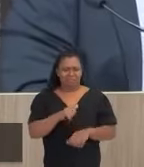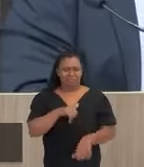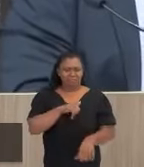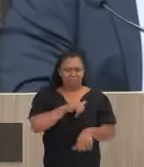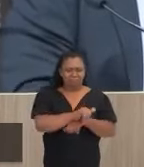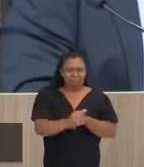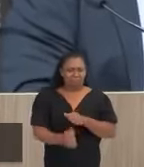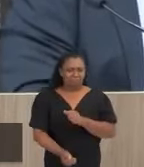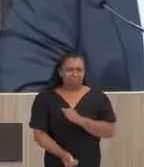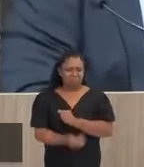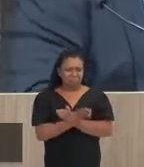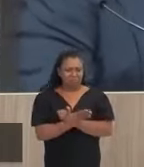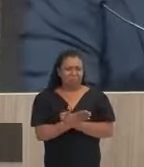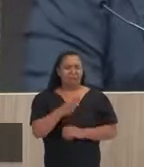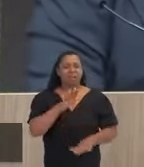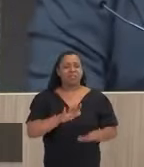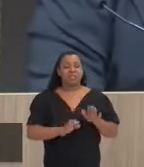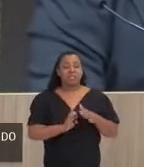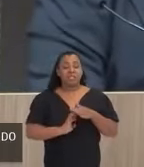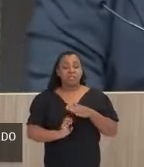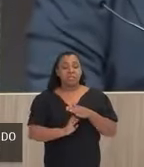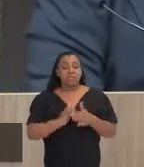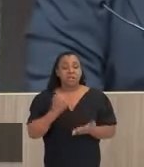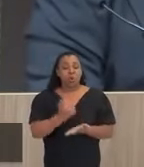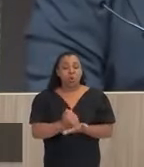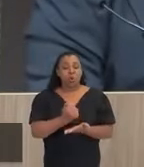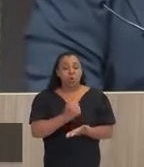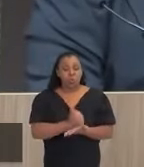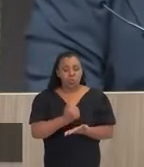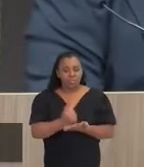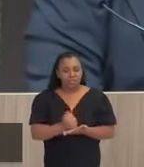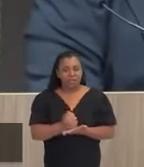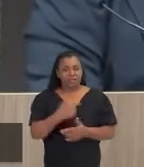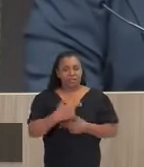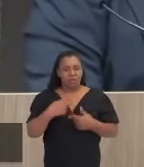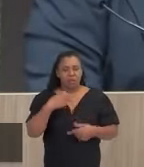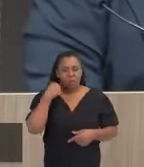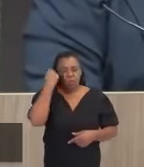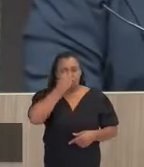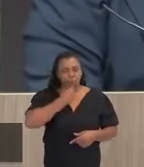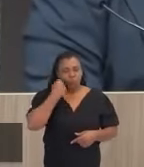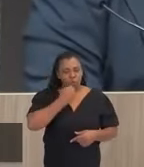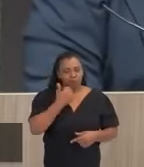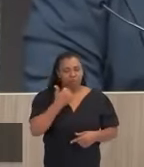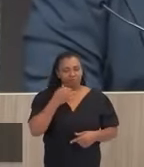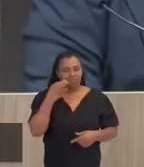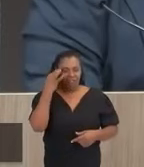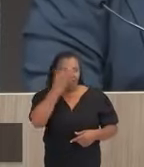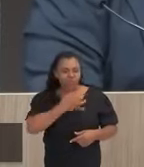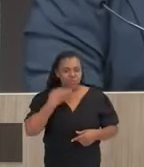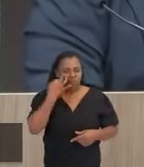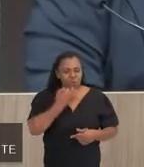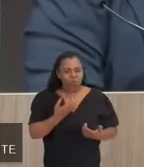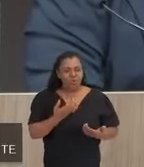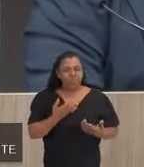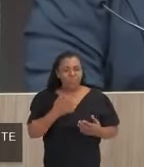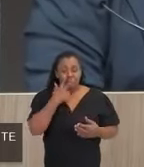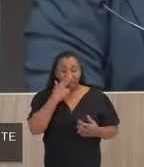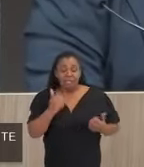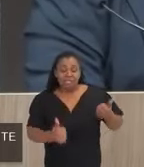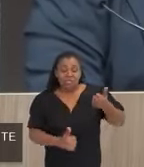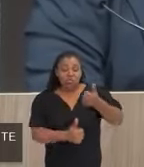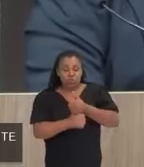empresas contratam a mão de obra dos estagiários para trabalhar 8 horas, às vezes 10 horas, praticamente substituindo